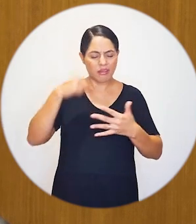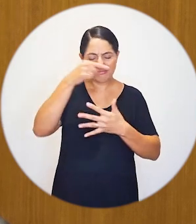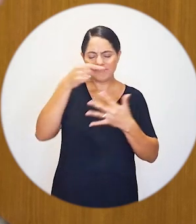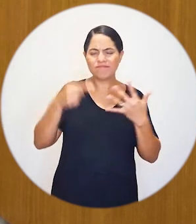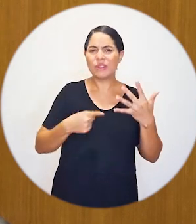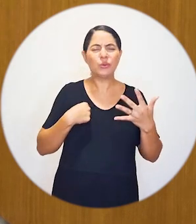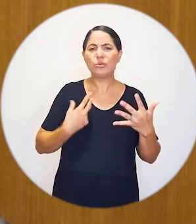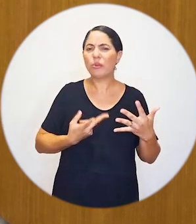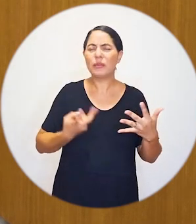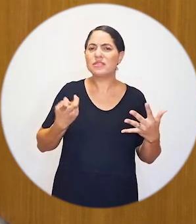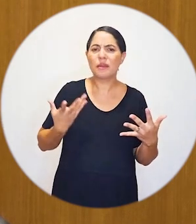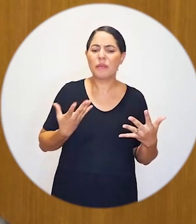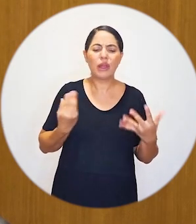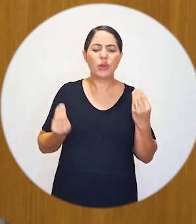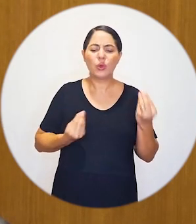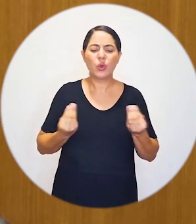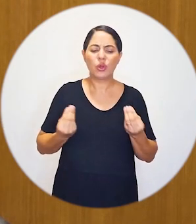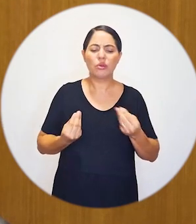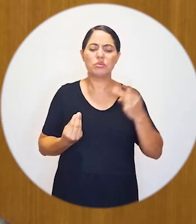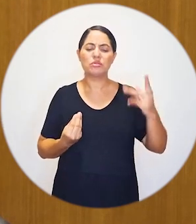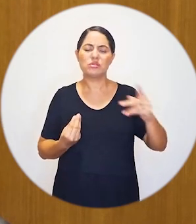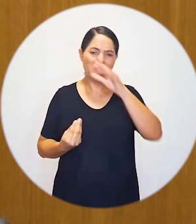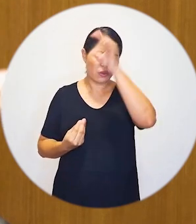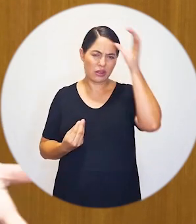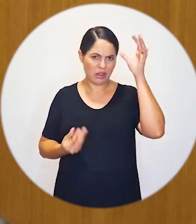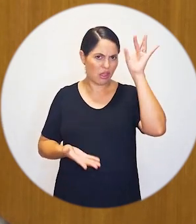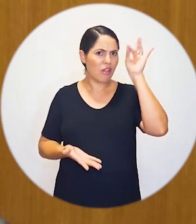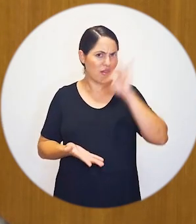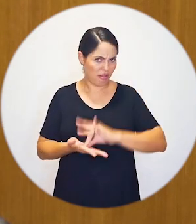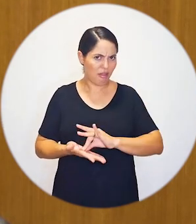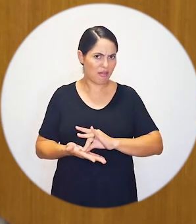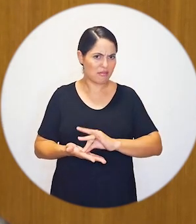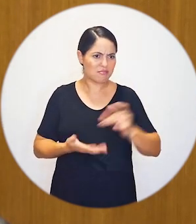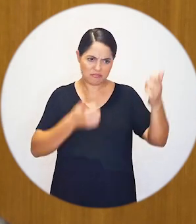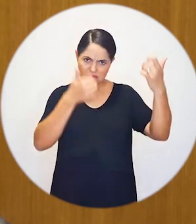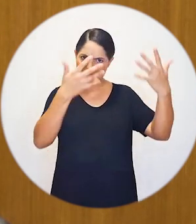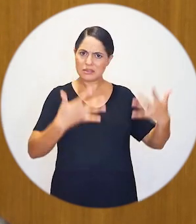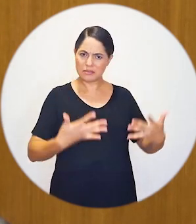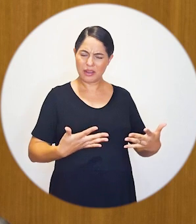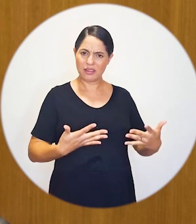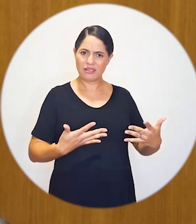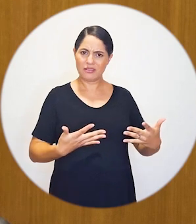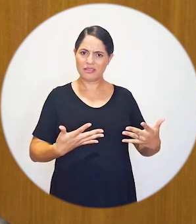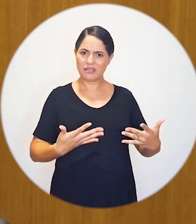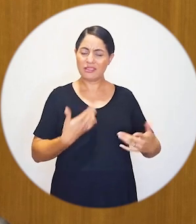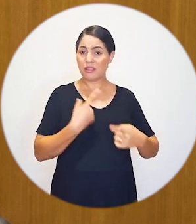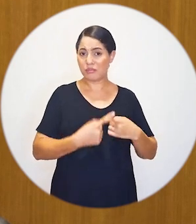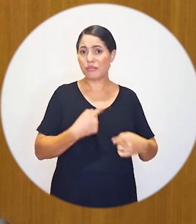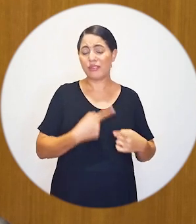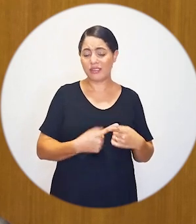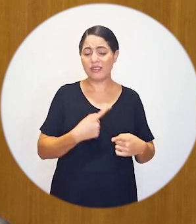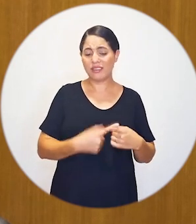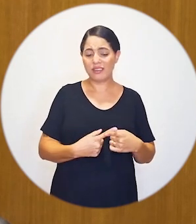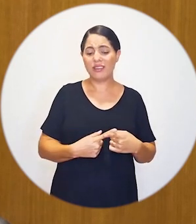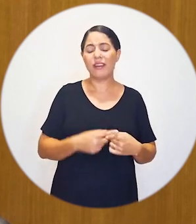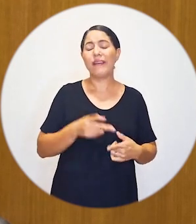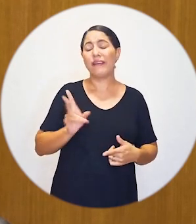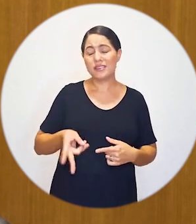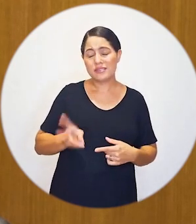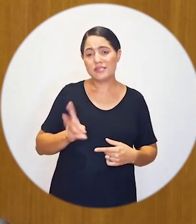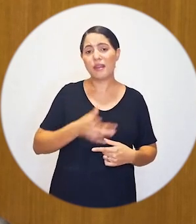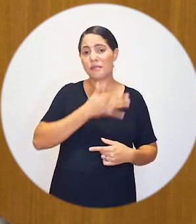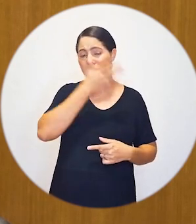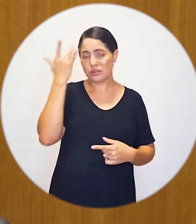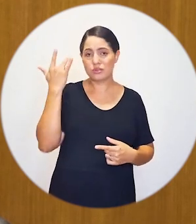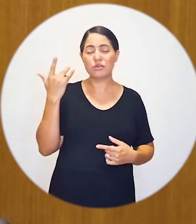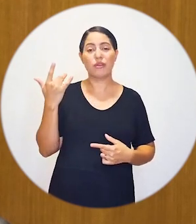O que está aqui que eu não estou enxergando, que eu não estou vendo? Por que o senhor acha que seu cliente tem razão? E várias vezes eu recebo